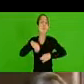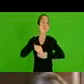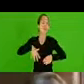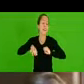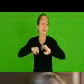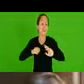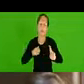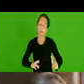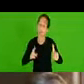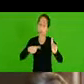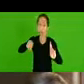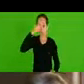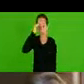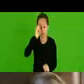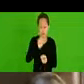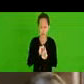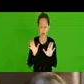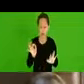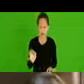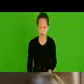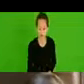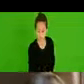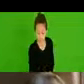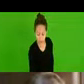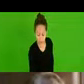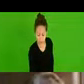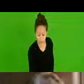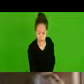tenha claro aí o estudo de caso e o